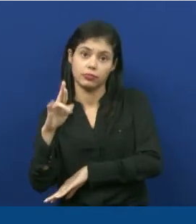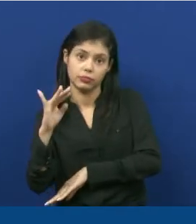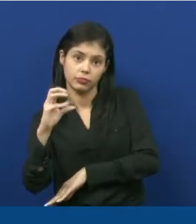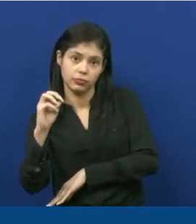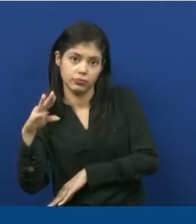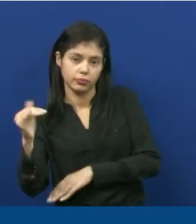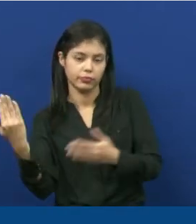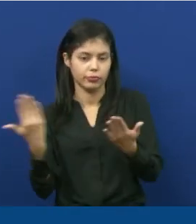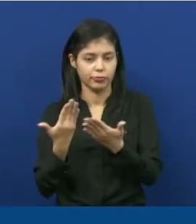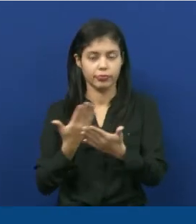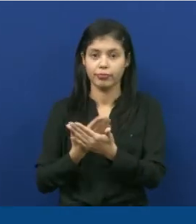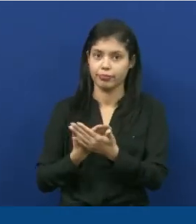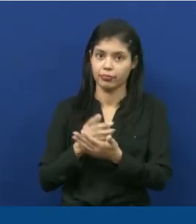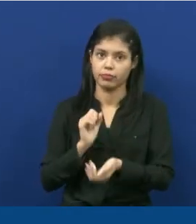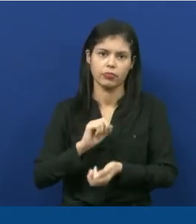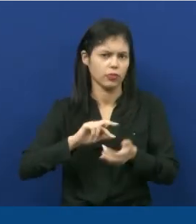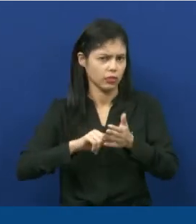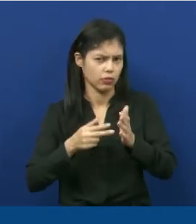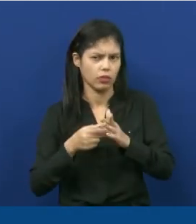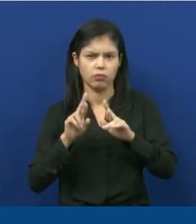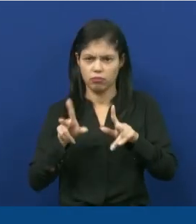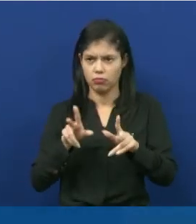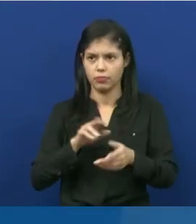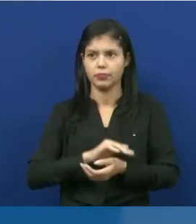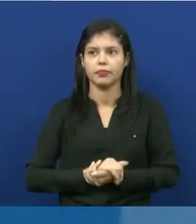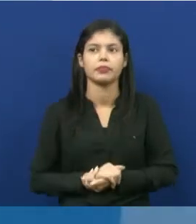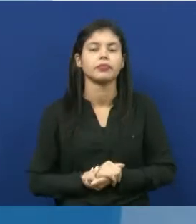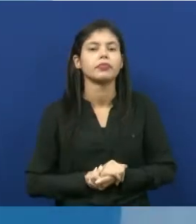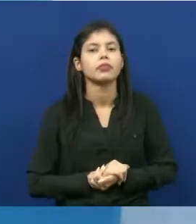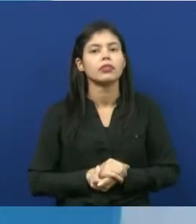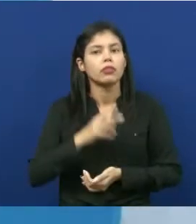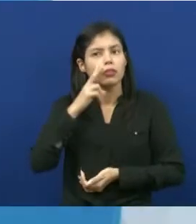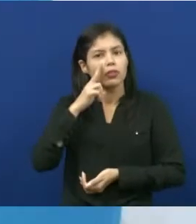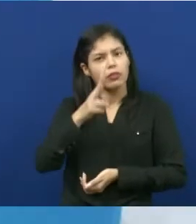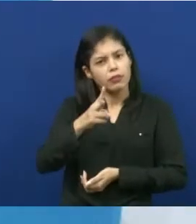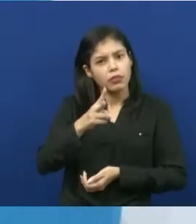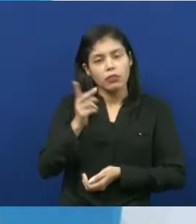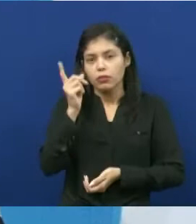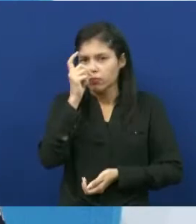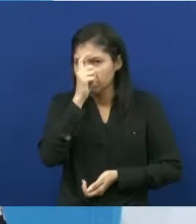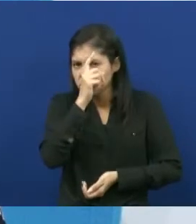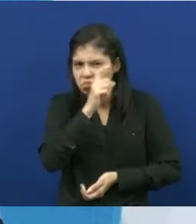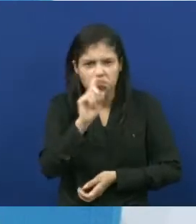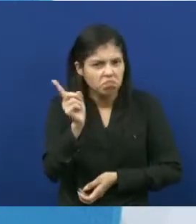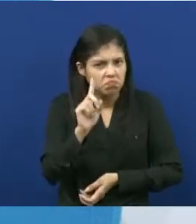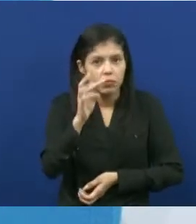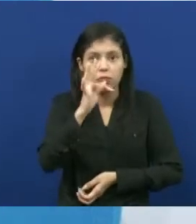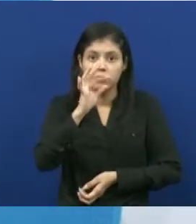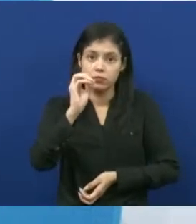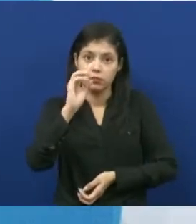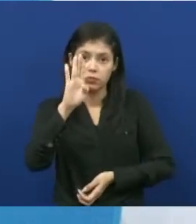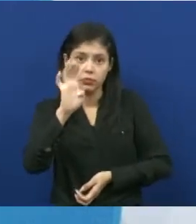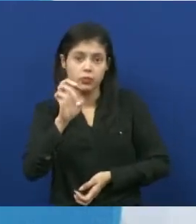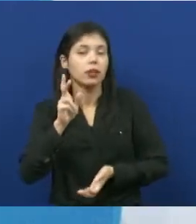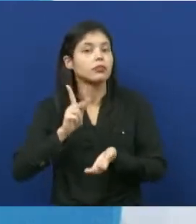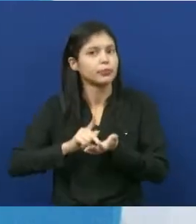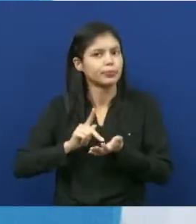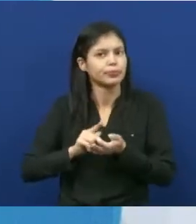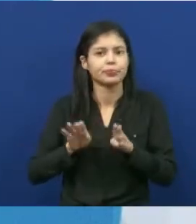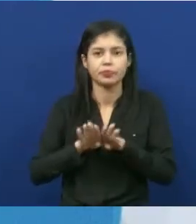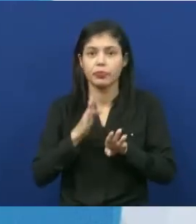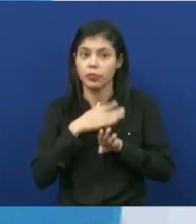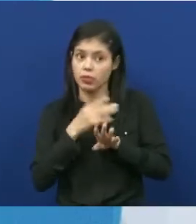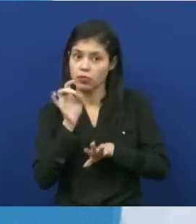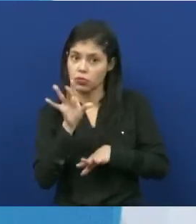sentido. Então, volte aqui comigo. Você viu que não é difícil o verbo to be. Na verdade, o verbo to be é